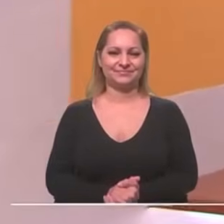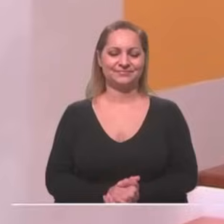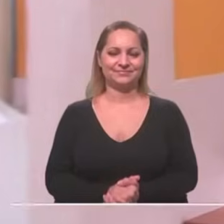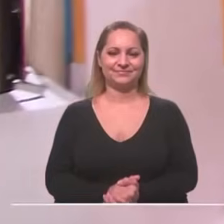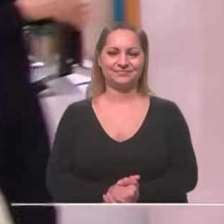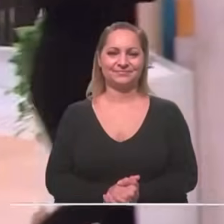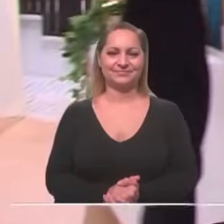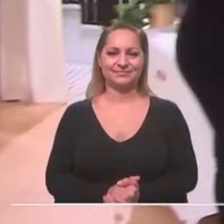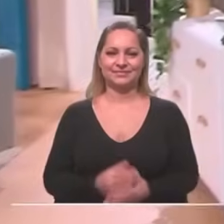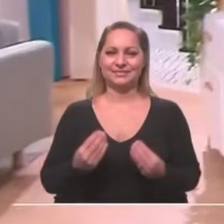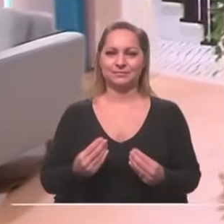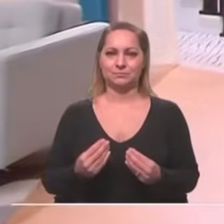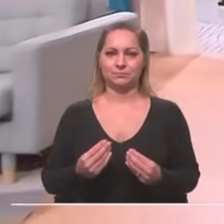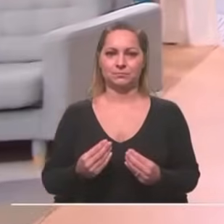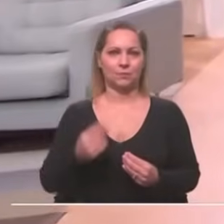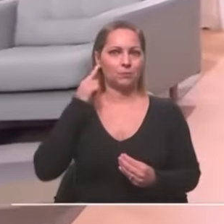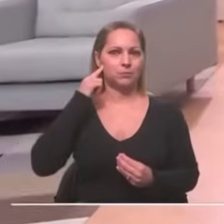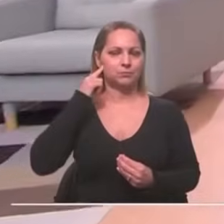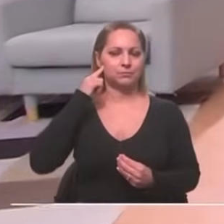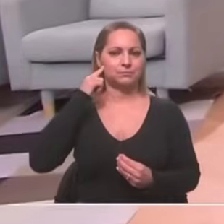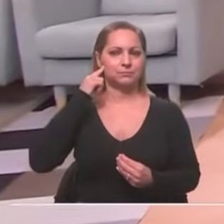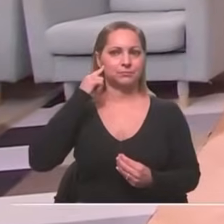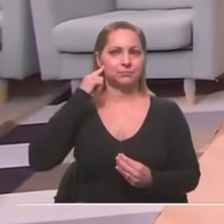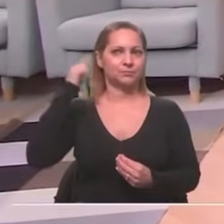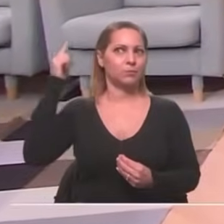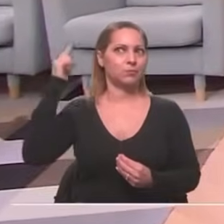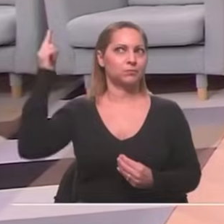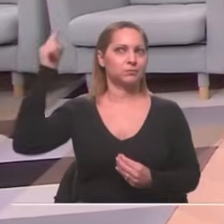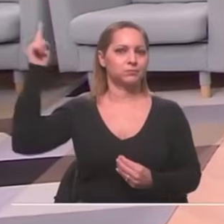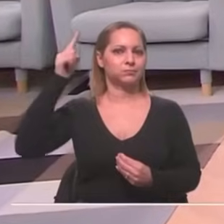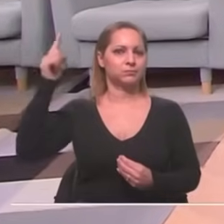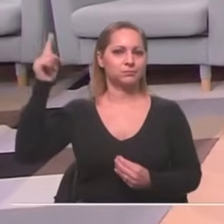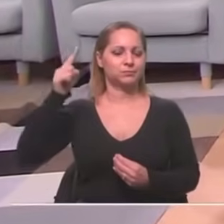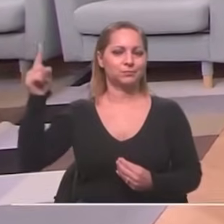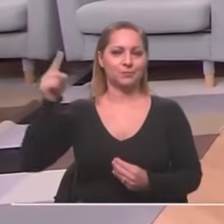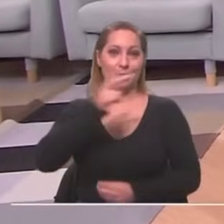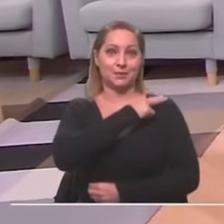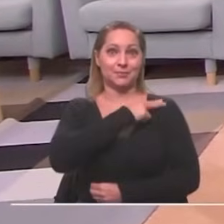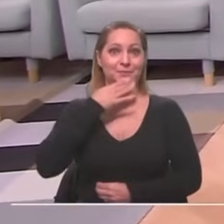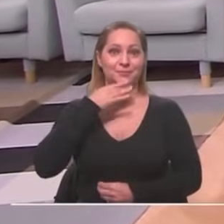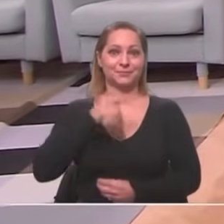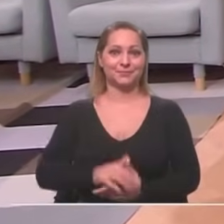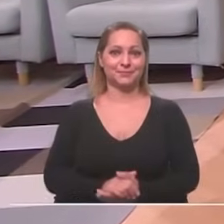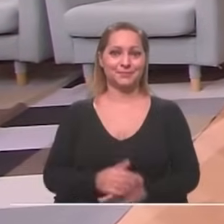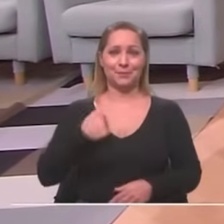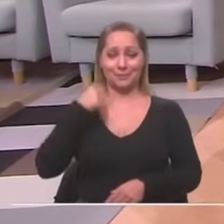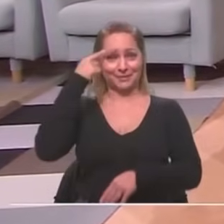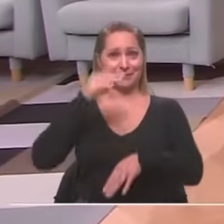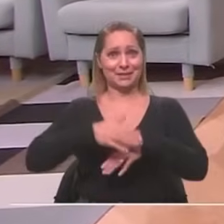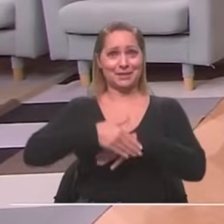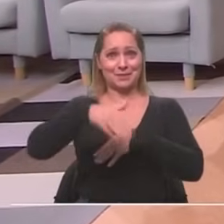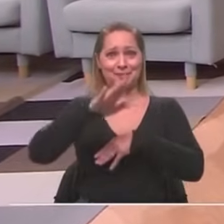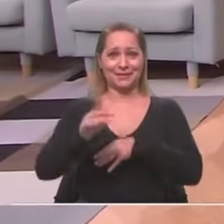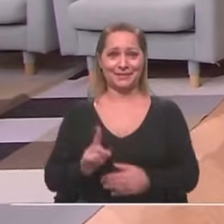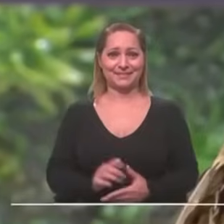Que momento bonito. Vai, olha. Senhor Chaves. Não tinha ido embora, meu capitão.